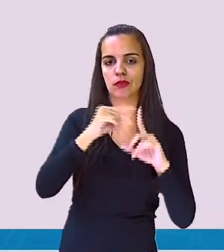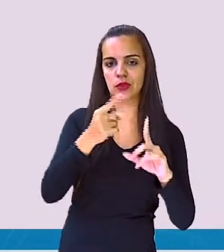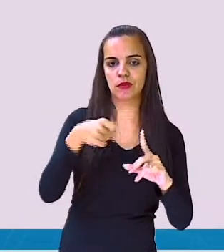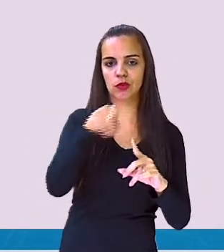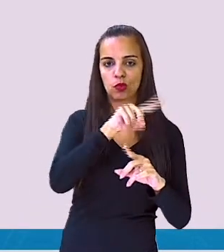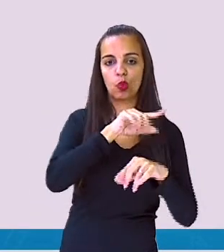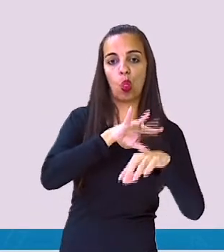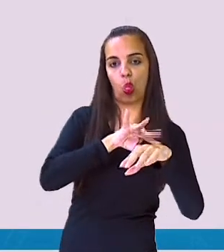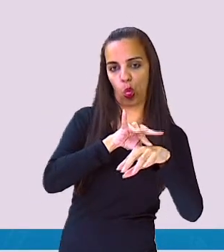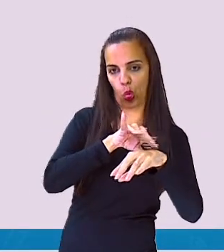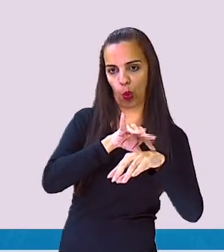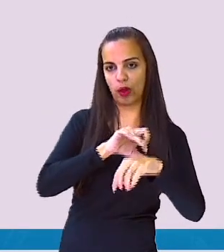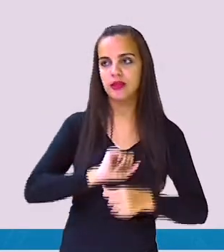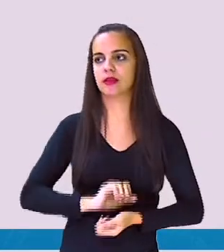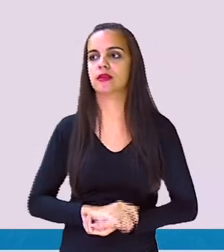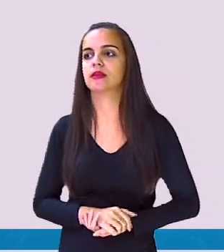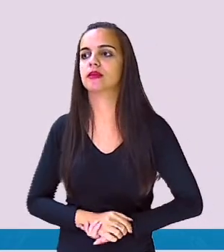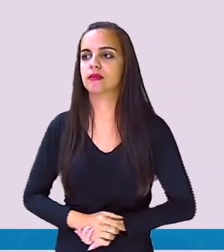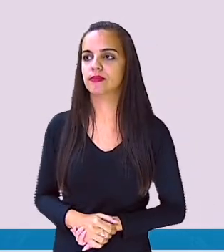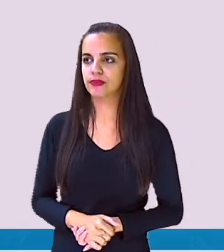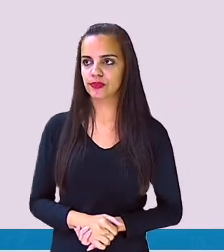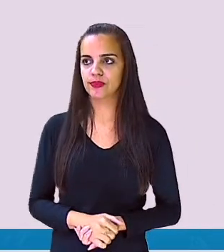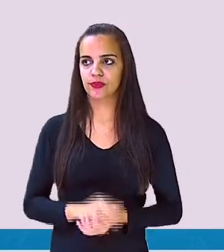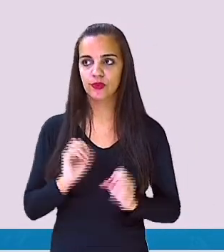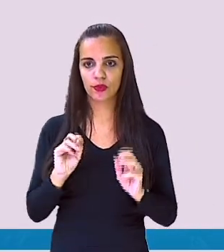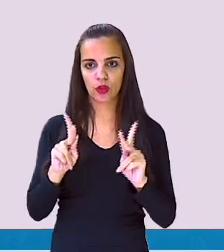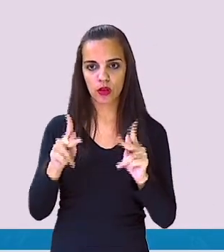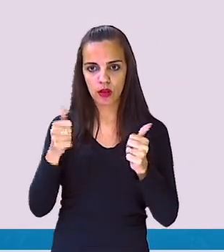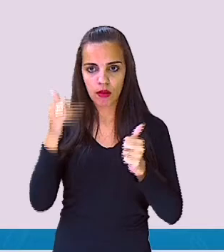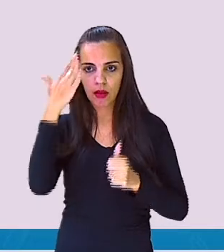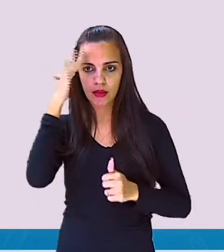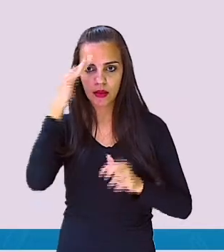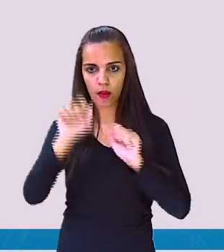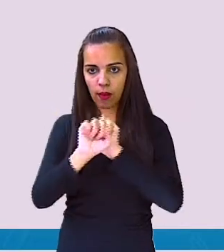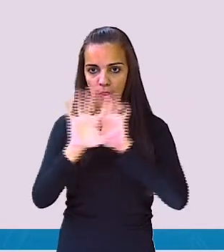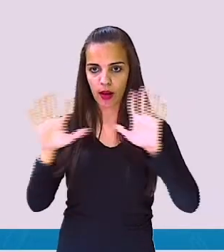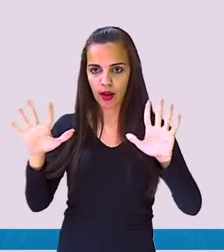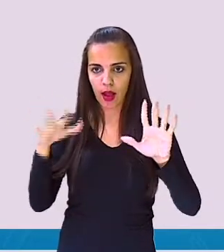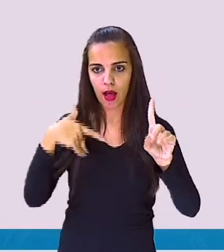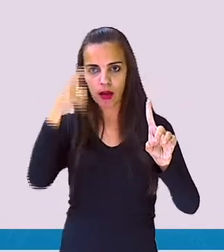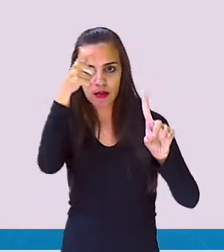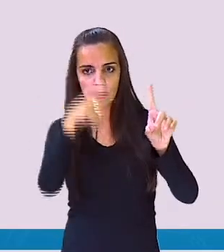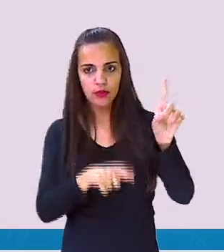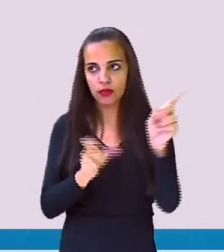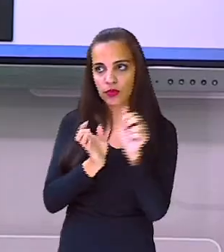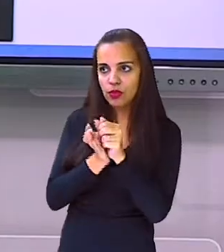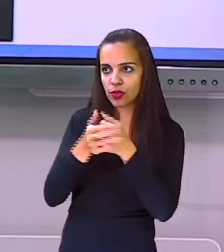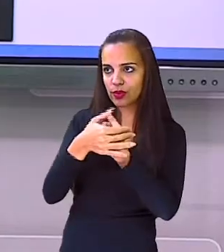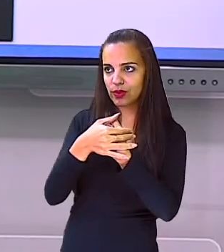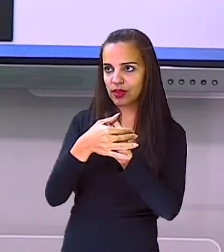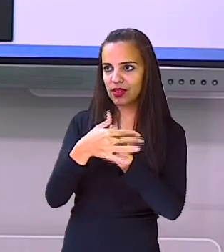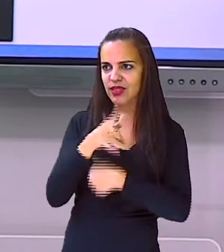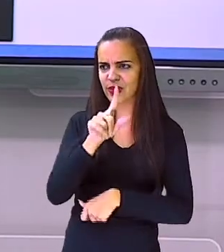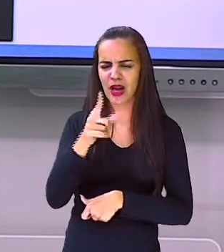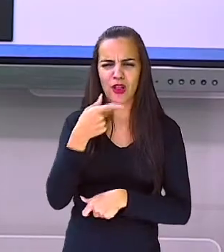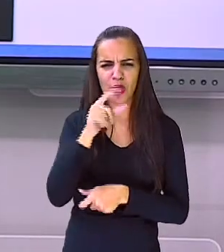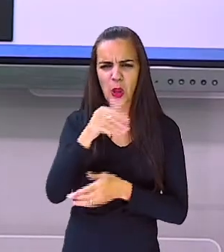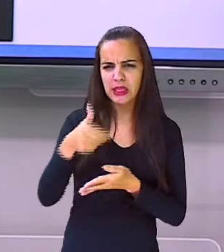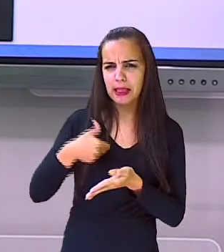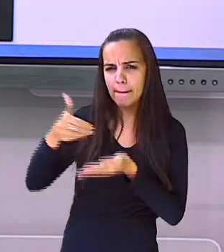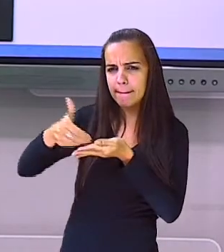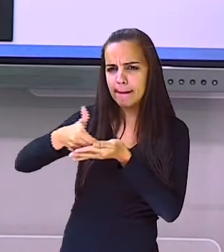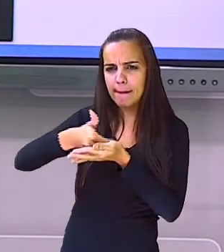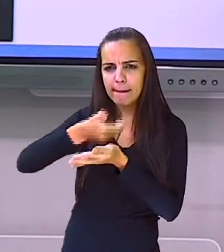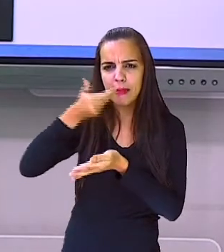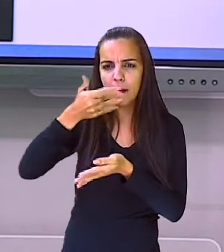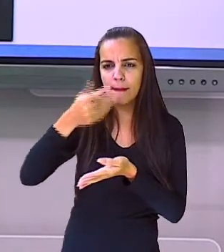aqui. Ok? Sujeito oculto? Fácil demais, né? Nossa Senhora, mamão com mel e açúcar para adoçar,